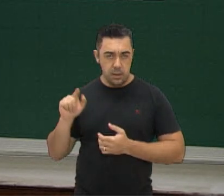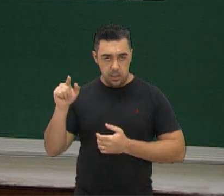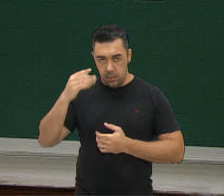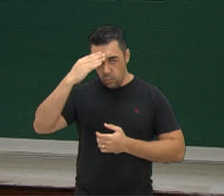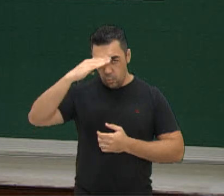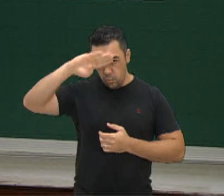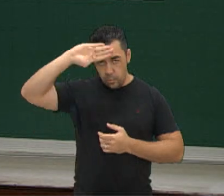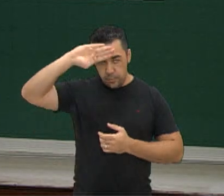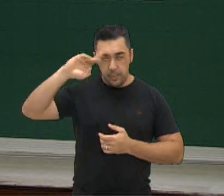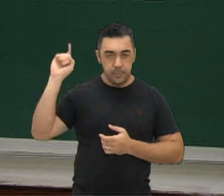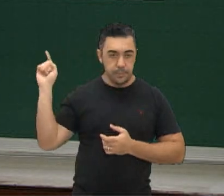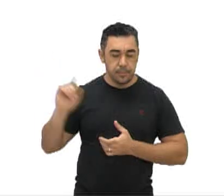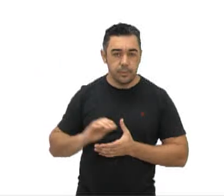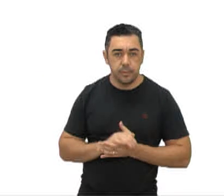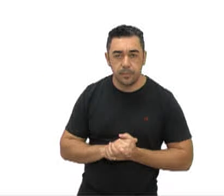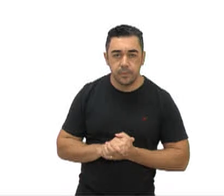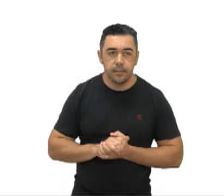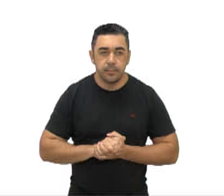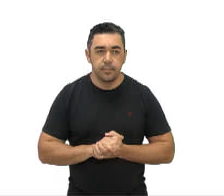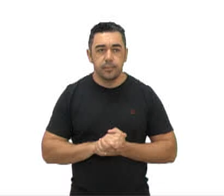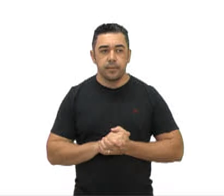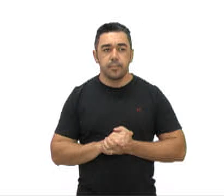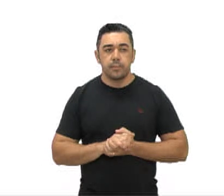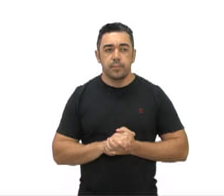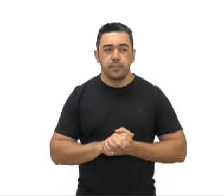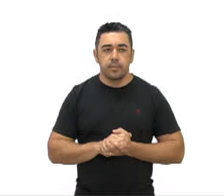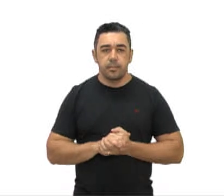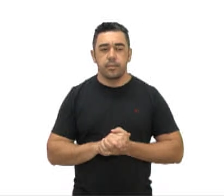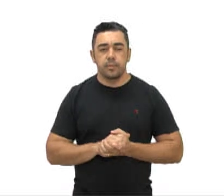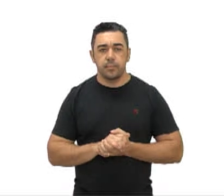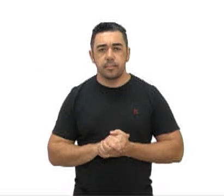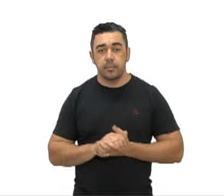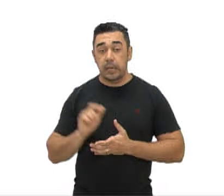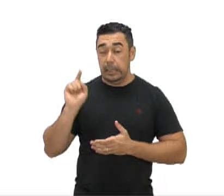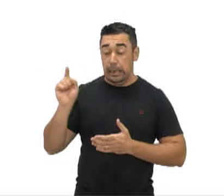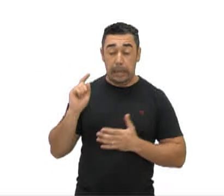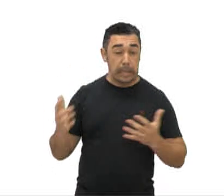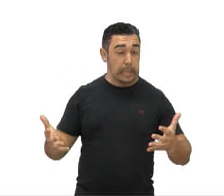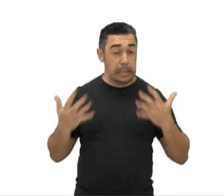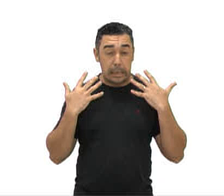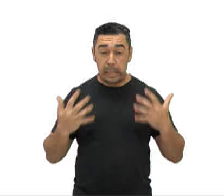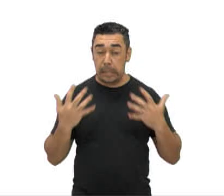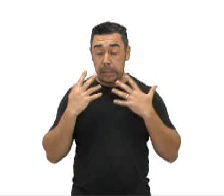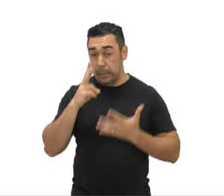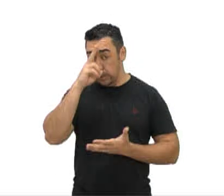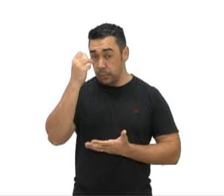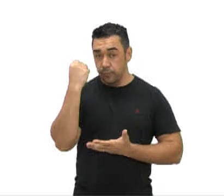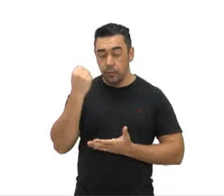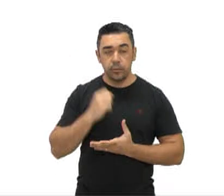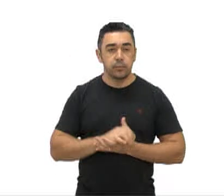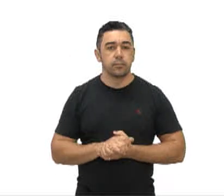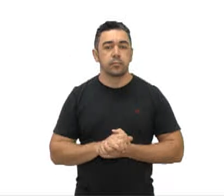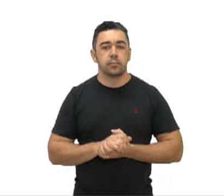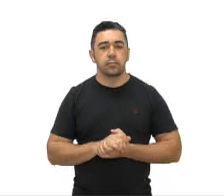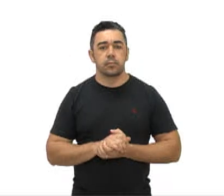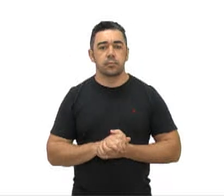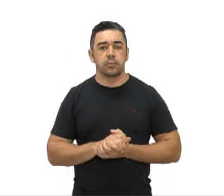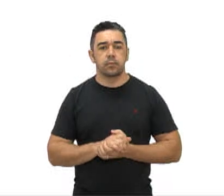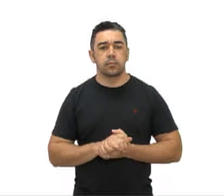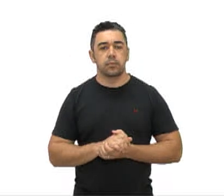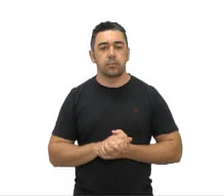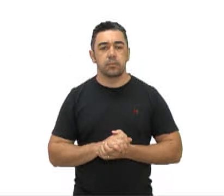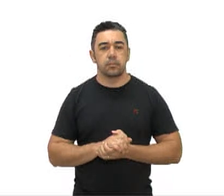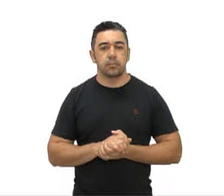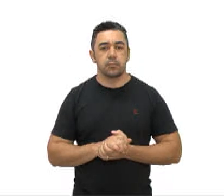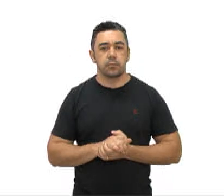Cuba, né? Em La Habana, o calor é muito intenso. Então, o calor é muito intenso nesse lugar. Las playas, sempre